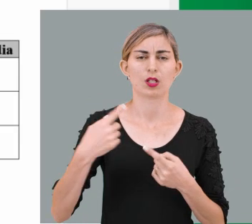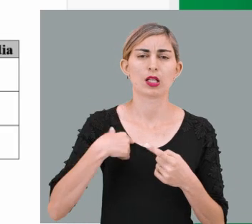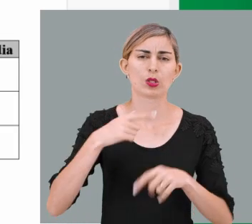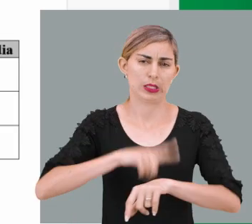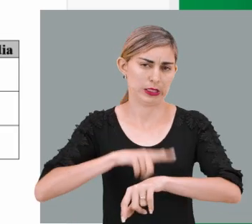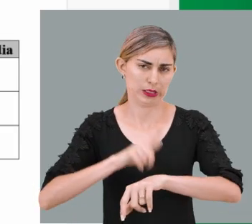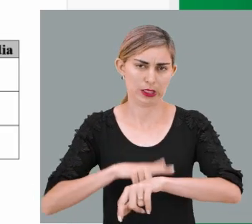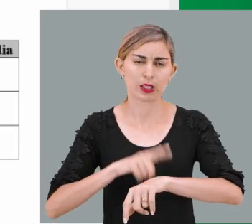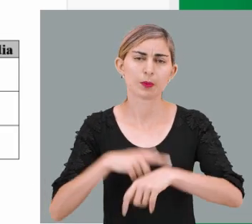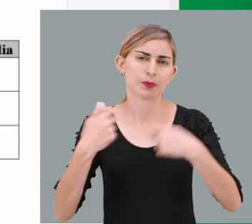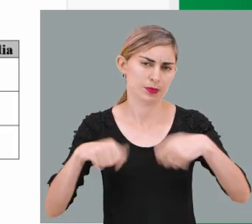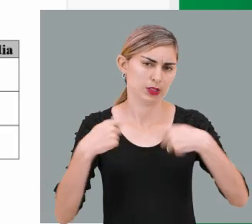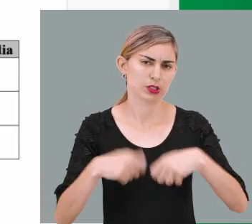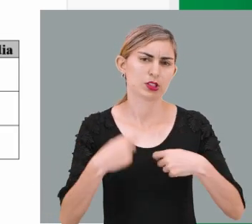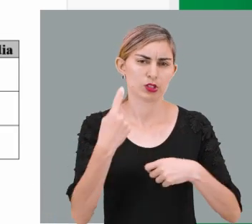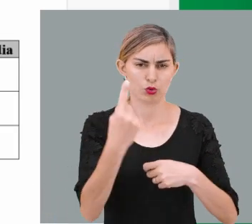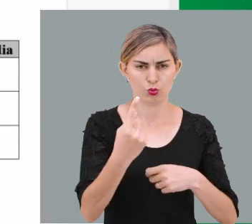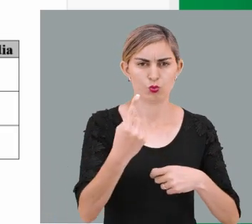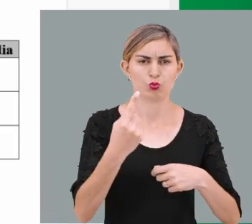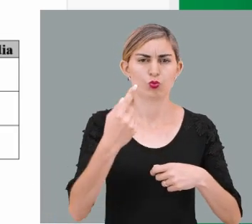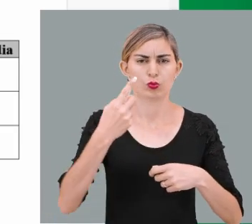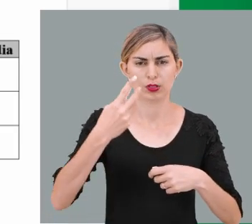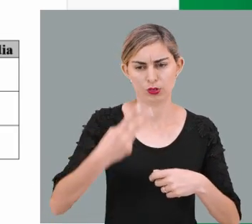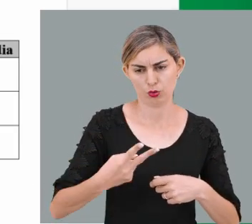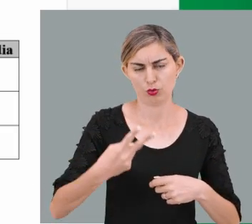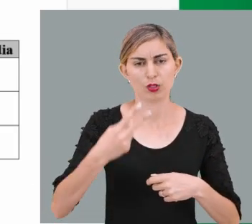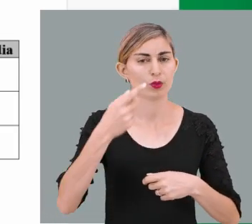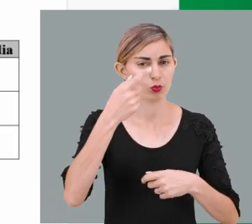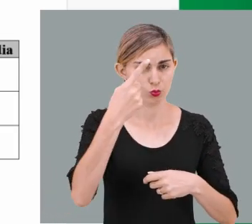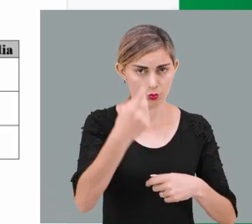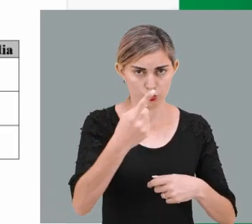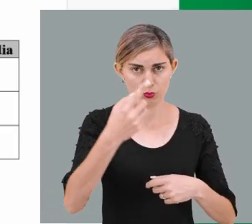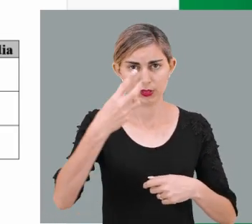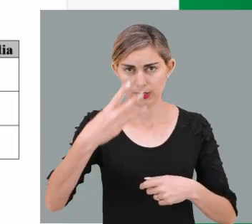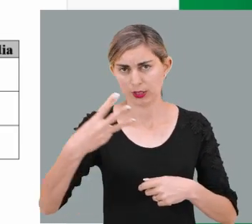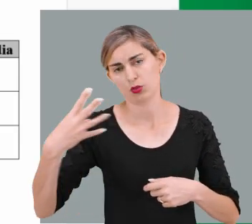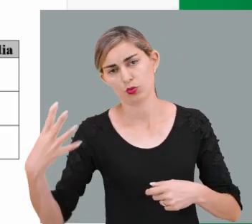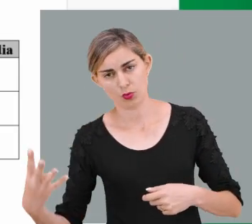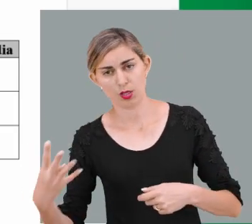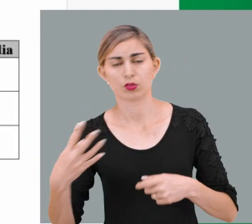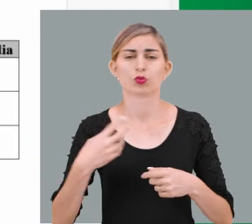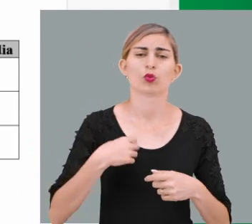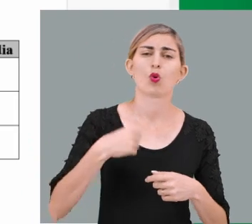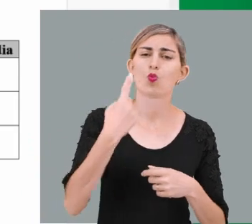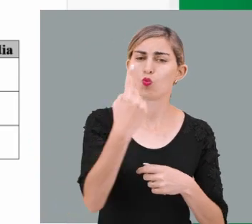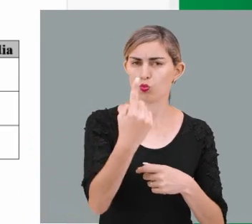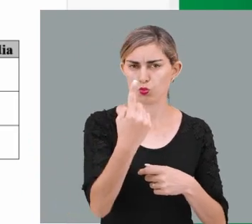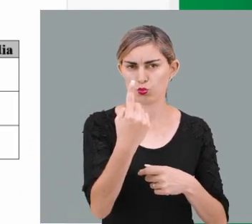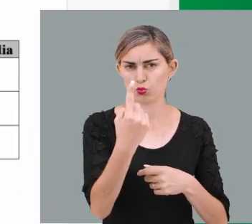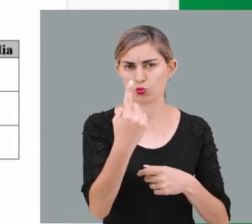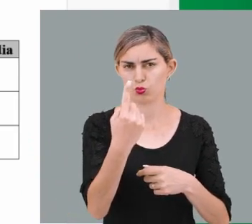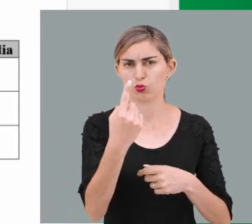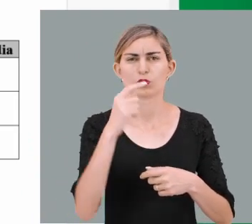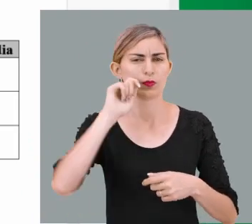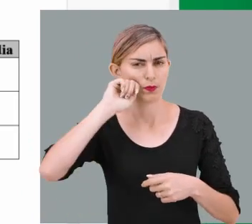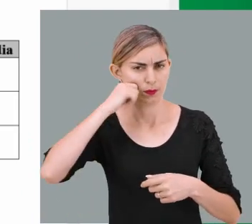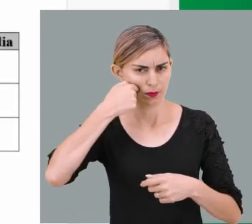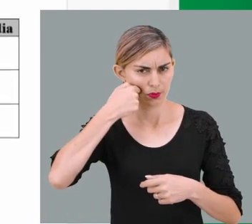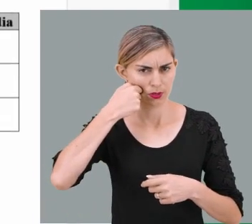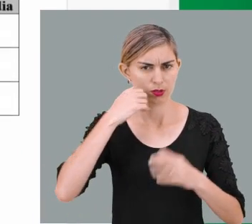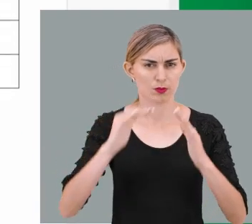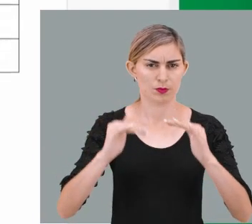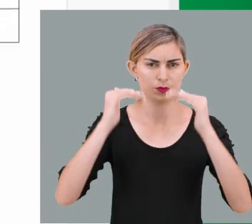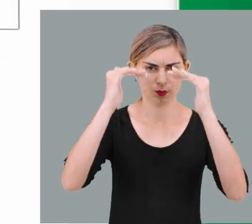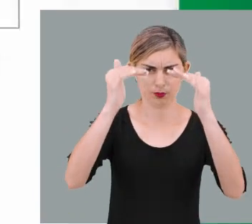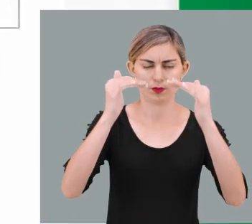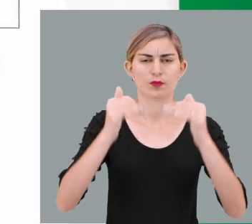necessário para preparar 1 mais 3 mais 4, ou seja, 8 sanduíches, é 1 sanduíche, que é a